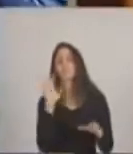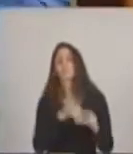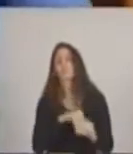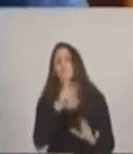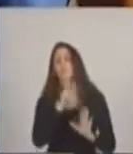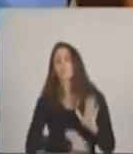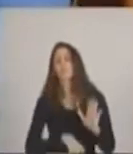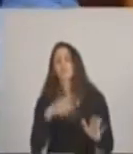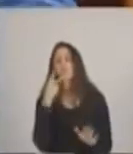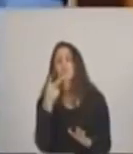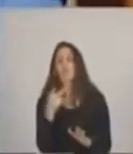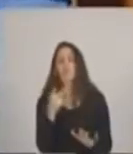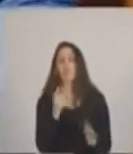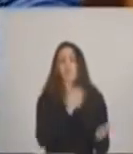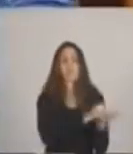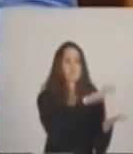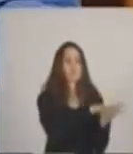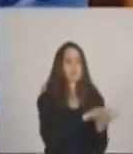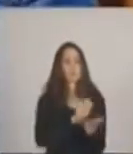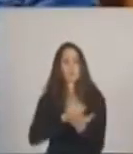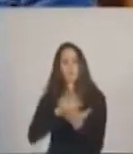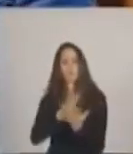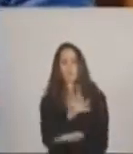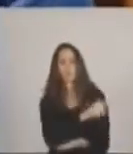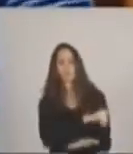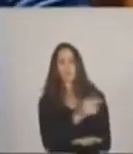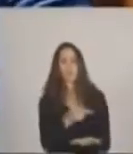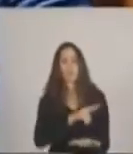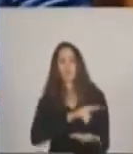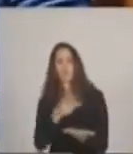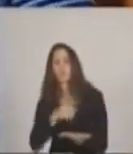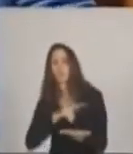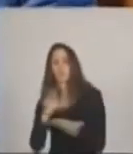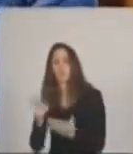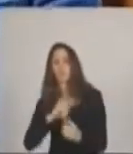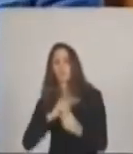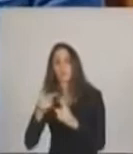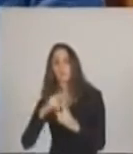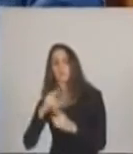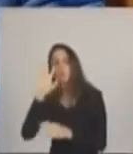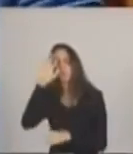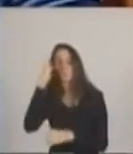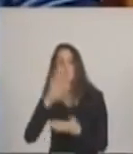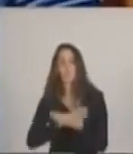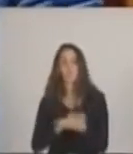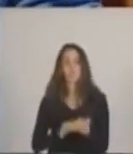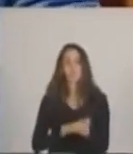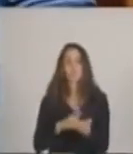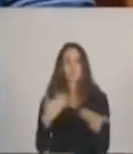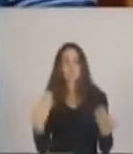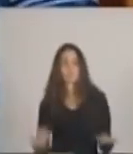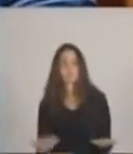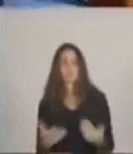de duplicando a multa todo mês que passar sem a solução da situação. Então, assim,